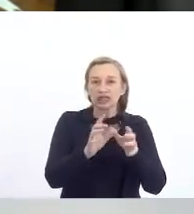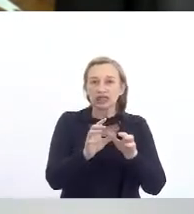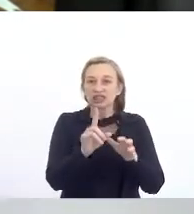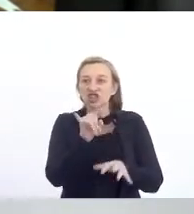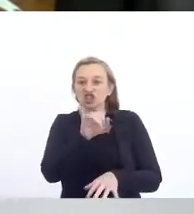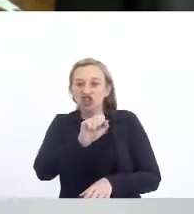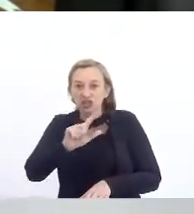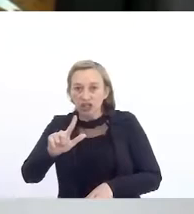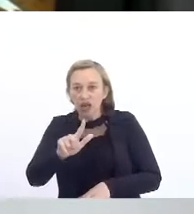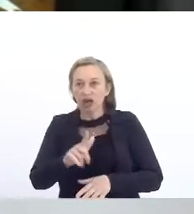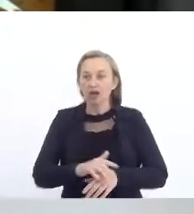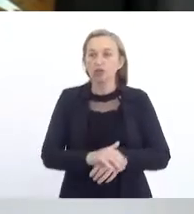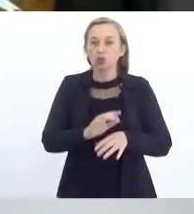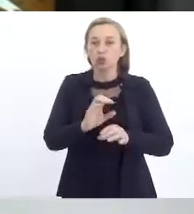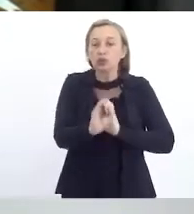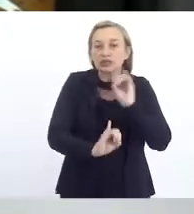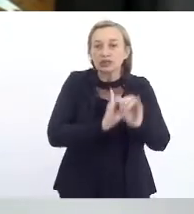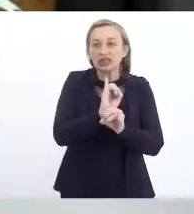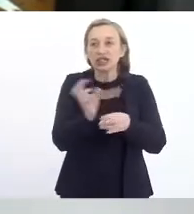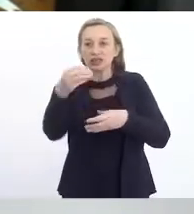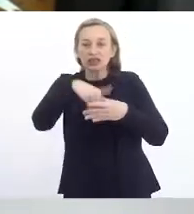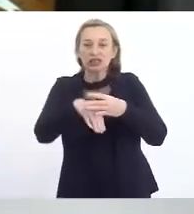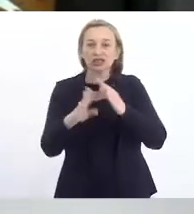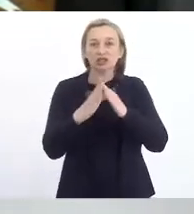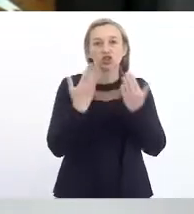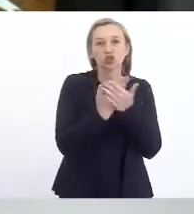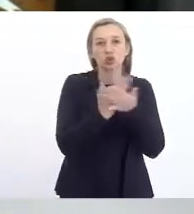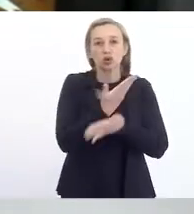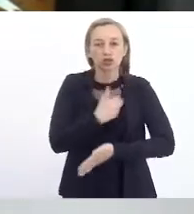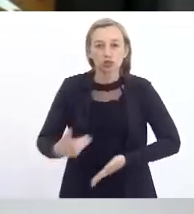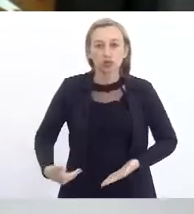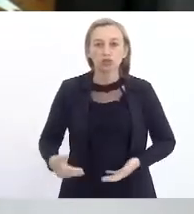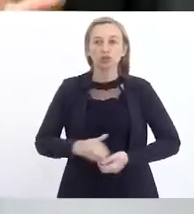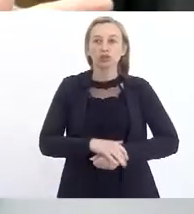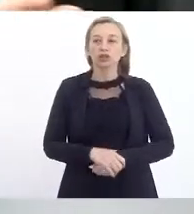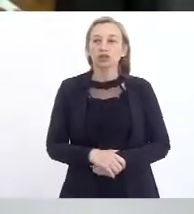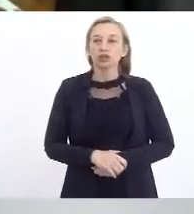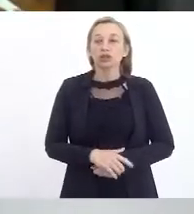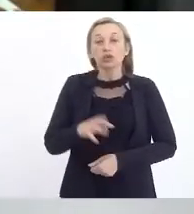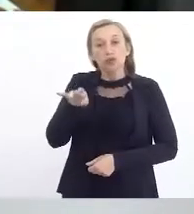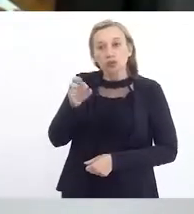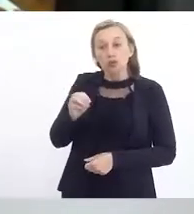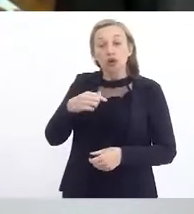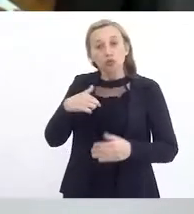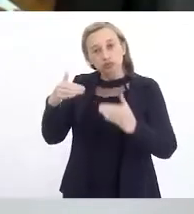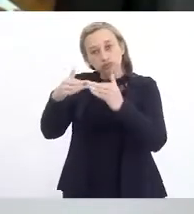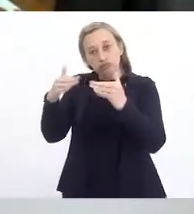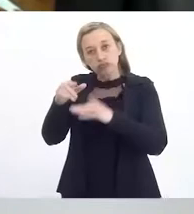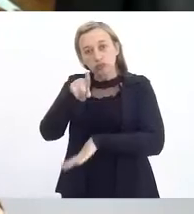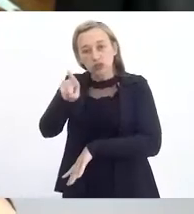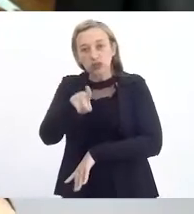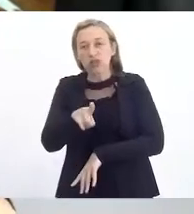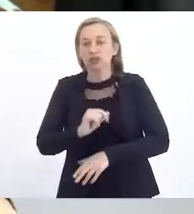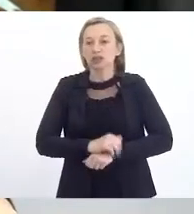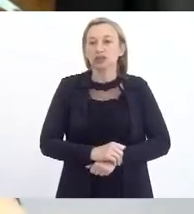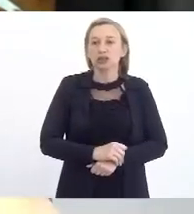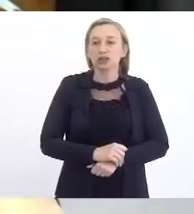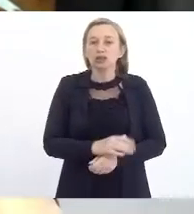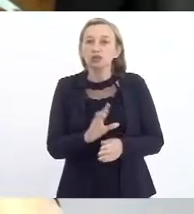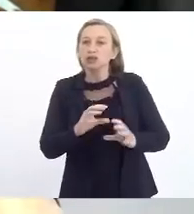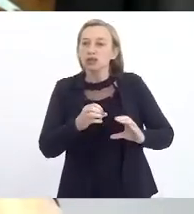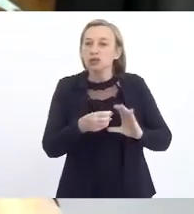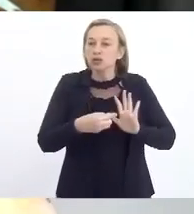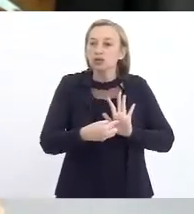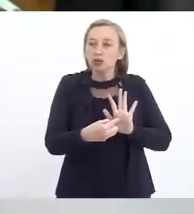de universalização de internet nas escolas públicas. E aí, Bruno, eu estou de acordo contigo, desde que, quando a gente caracterize